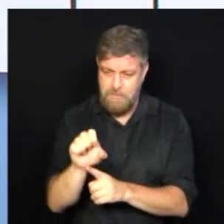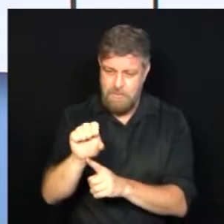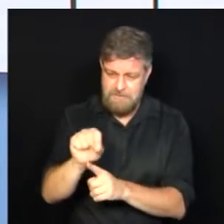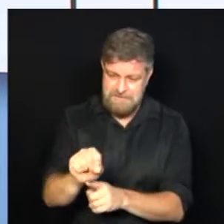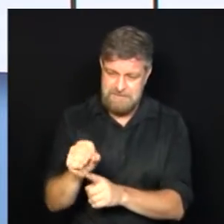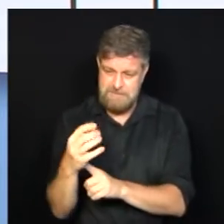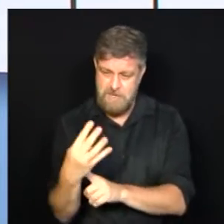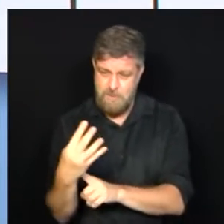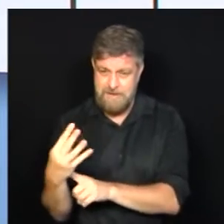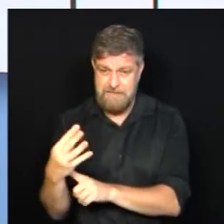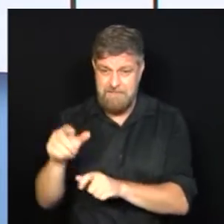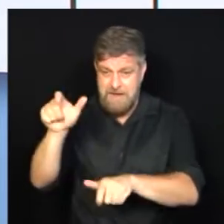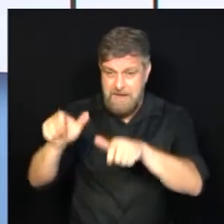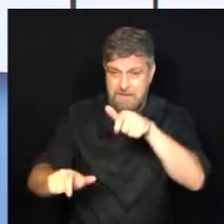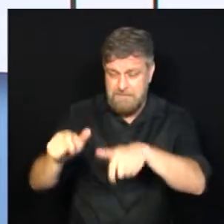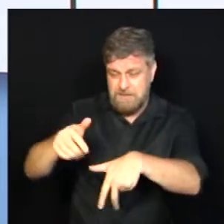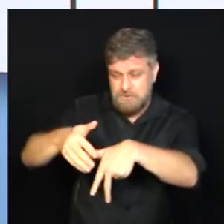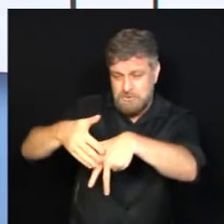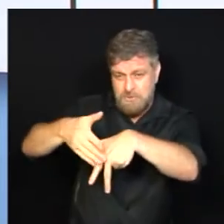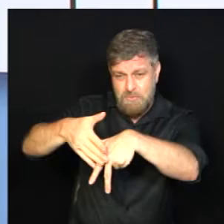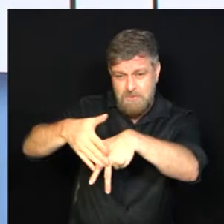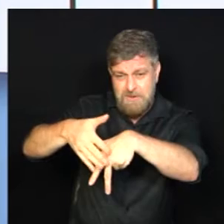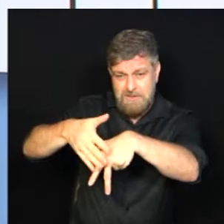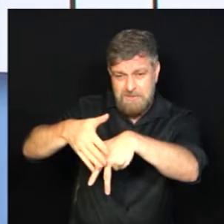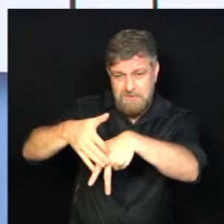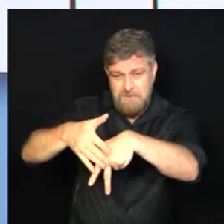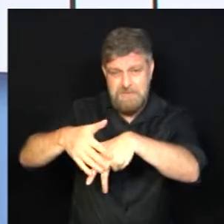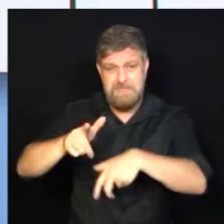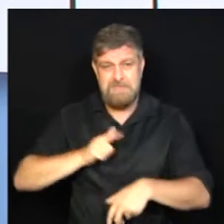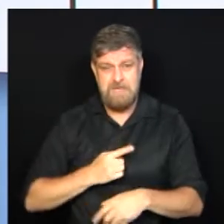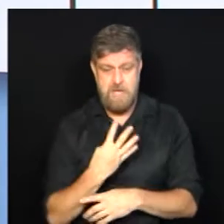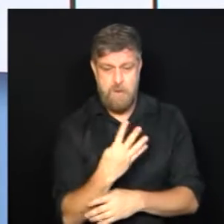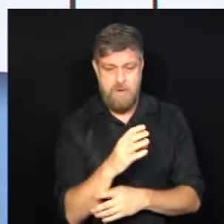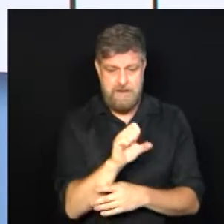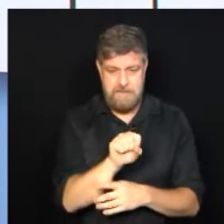1.561.844 casos da doença, sendo